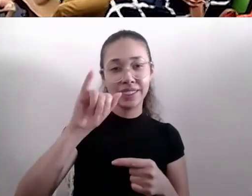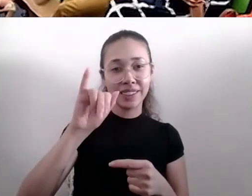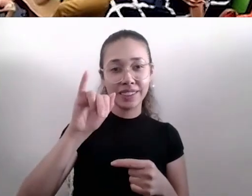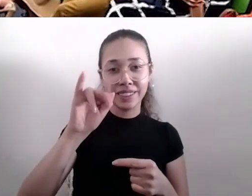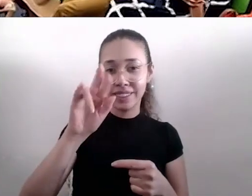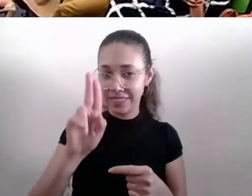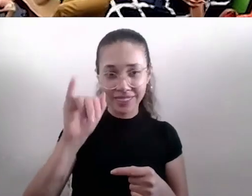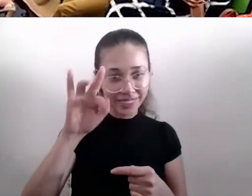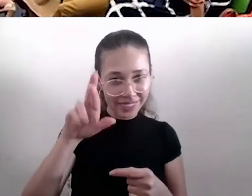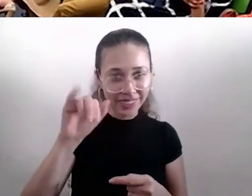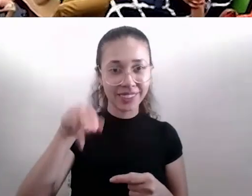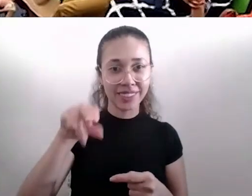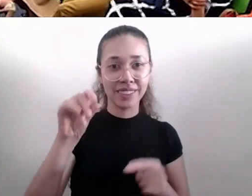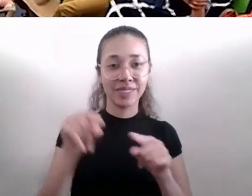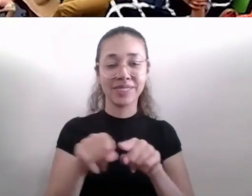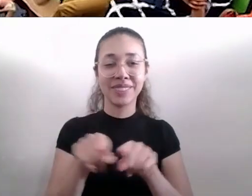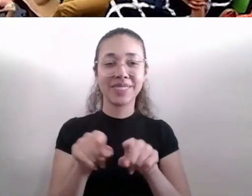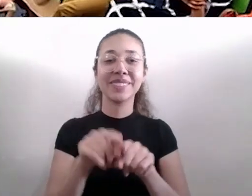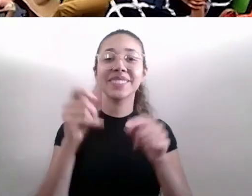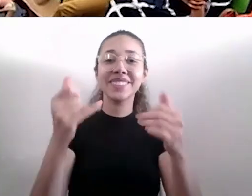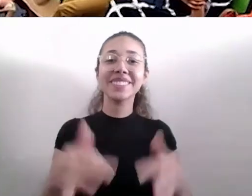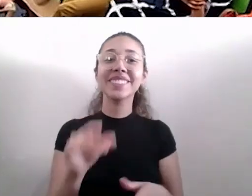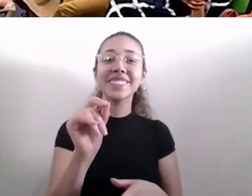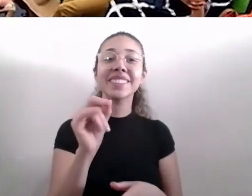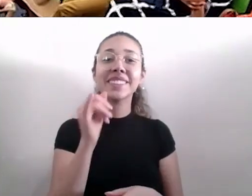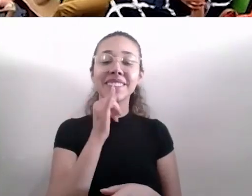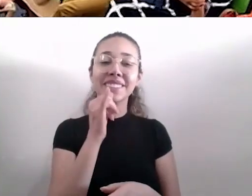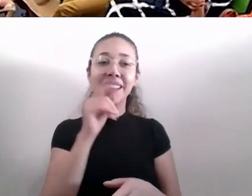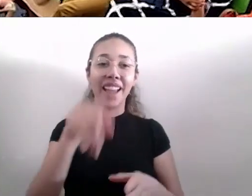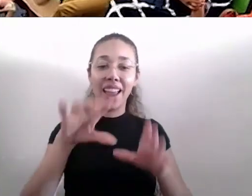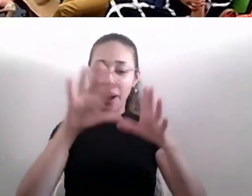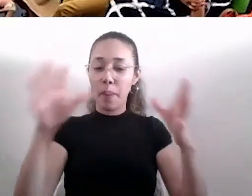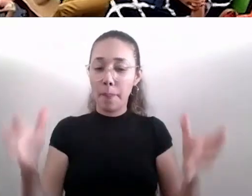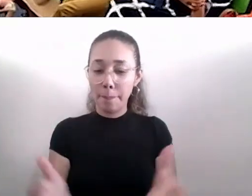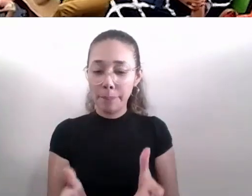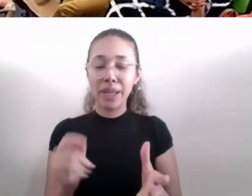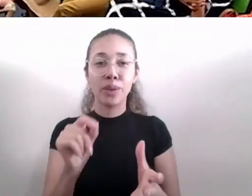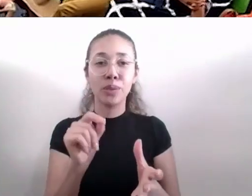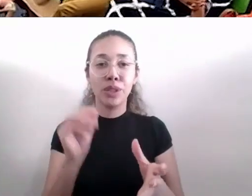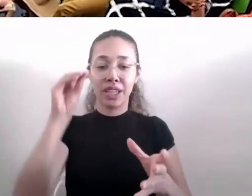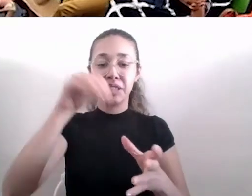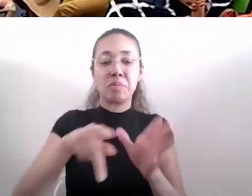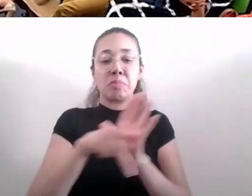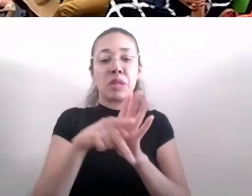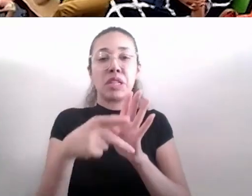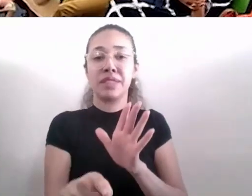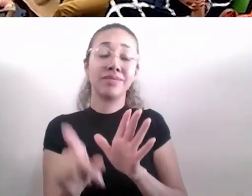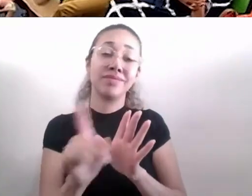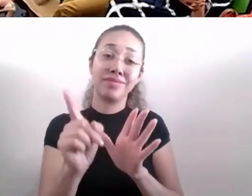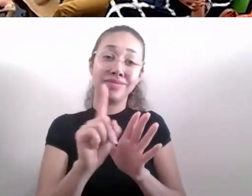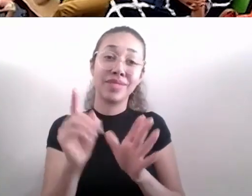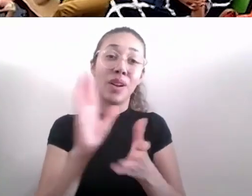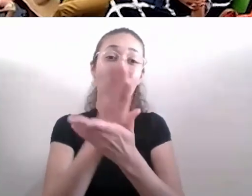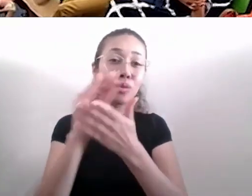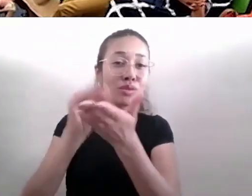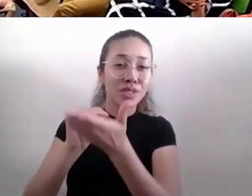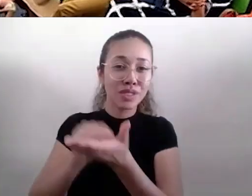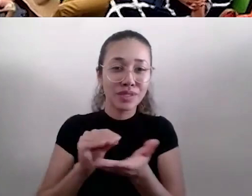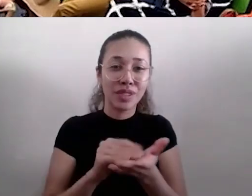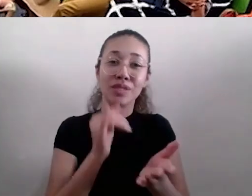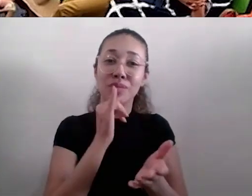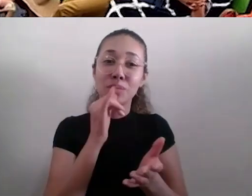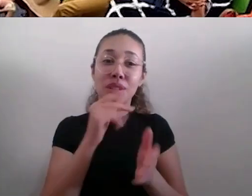Então, não é uma bolha de gênero, é uma bolha sudestina, a gente tem pouco alcance no norte e no nordeste, sudestina e sulista